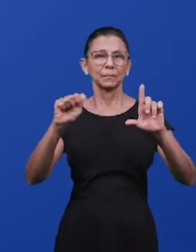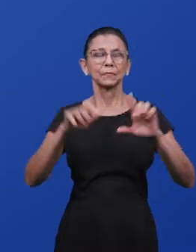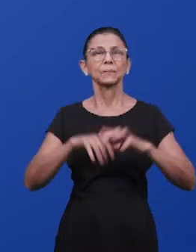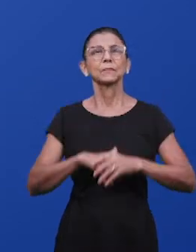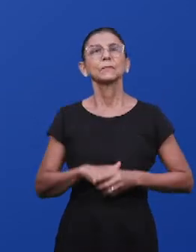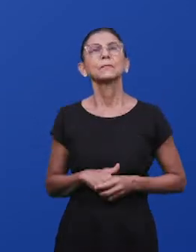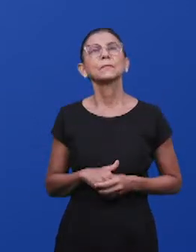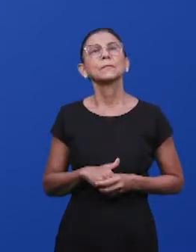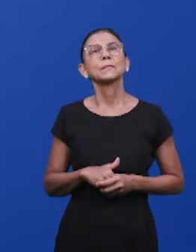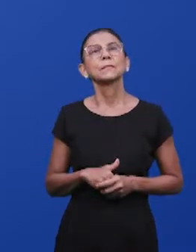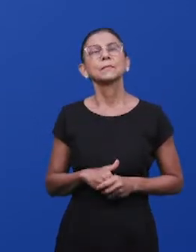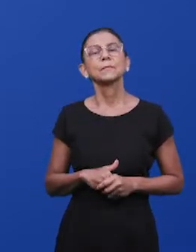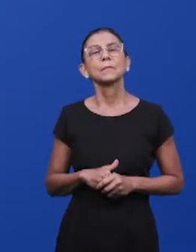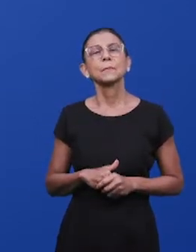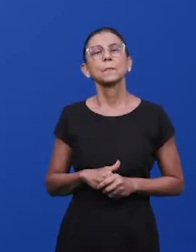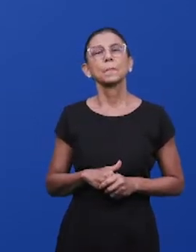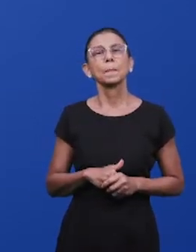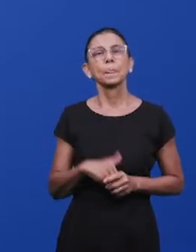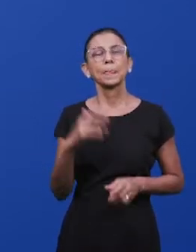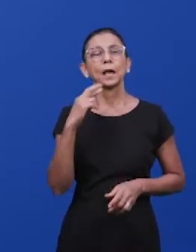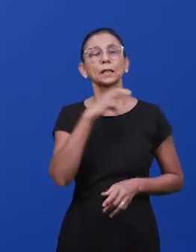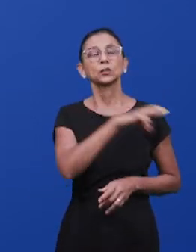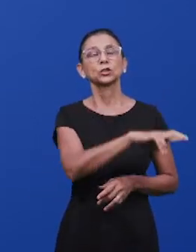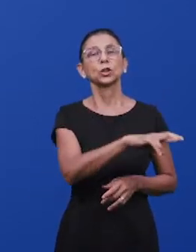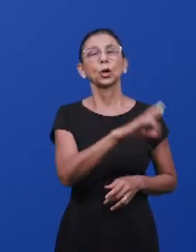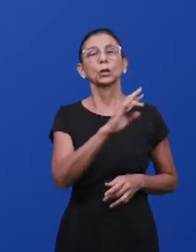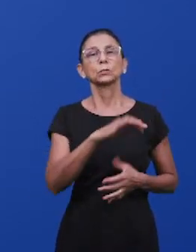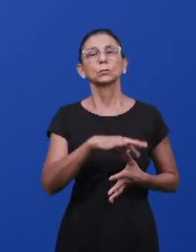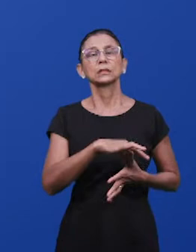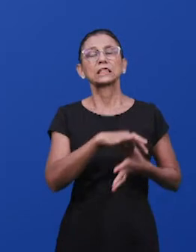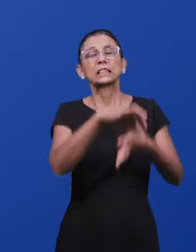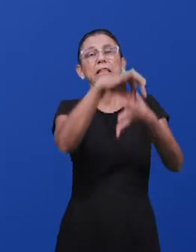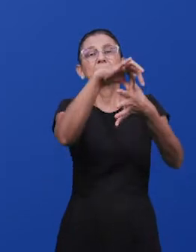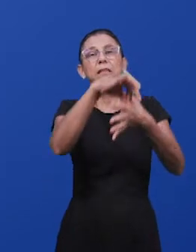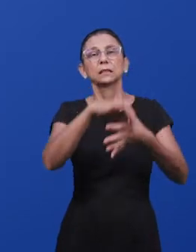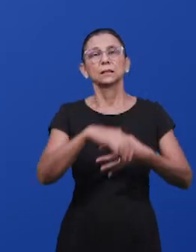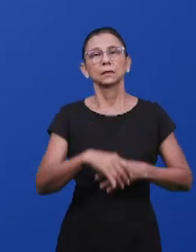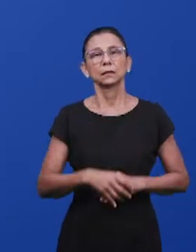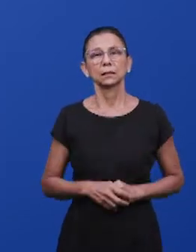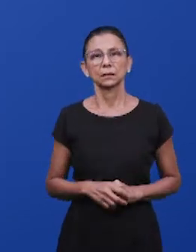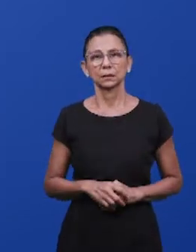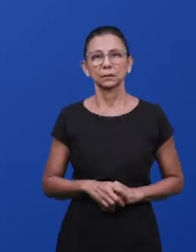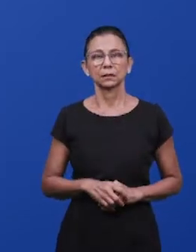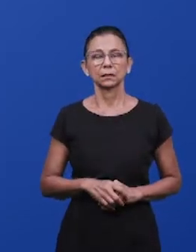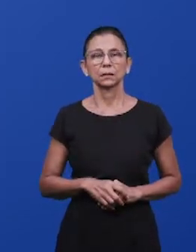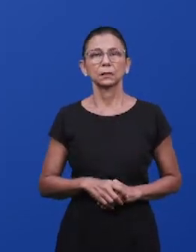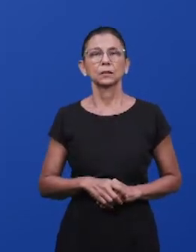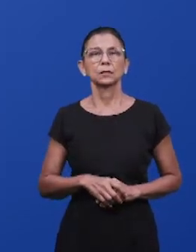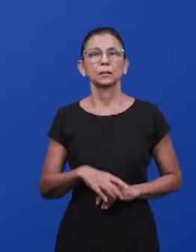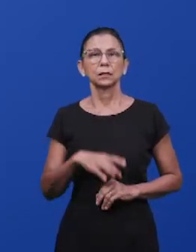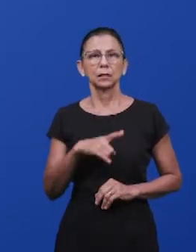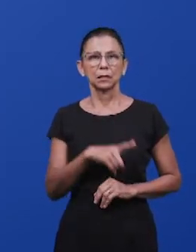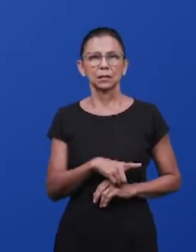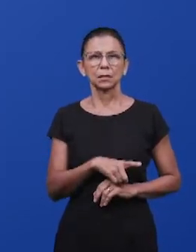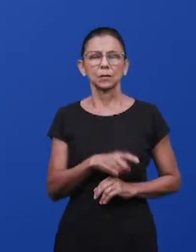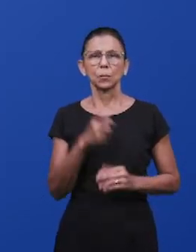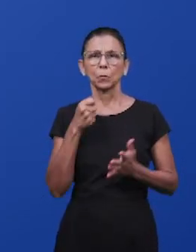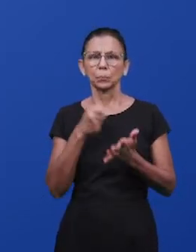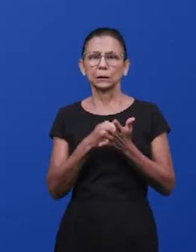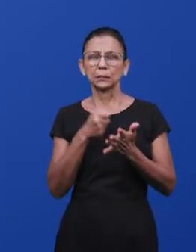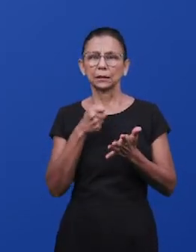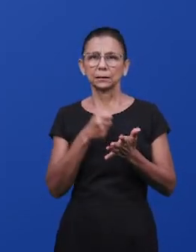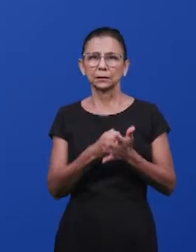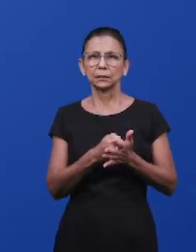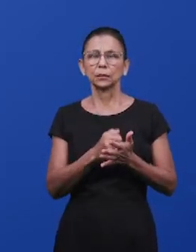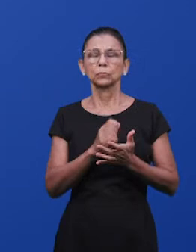Eles são as lideranças religiosas que têm por obrigação guardar a palavra e a